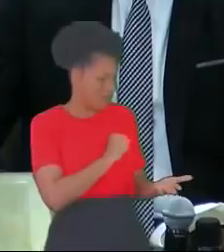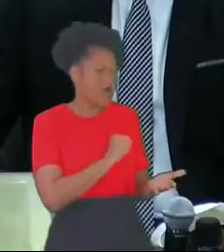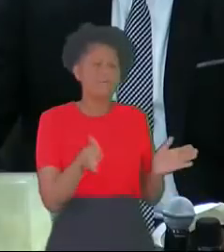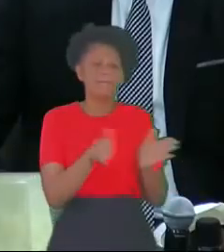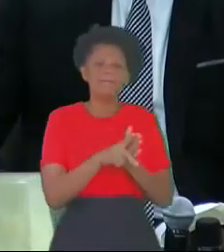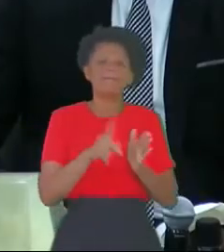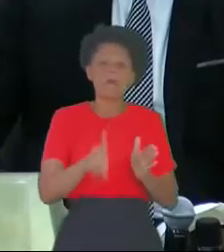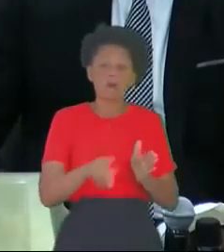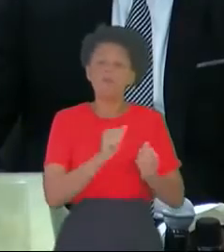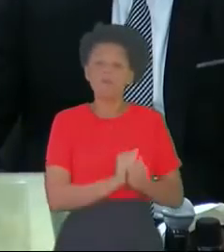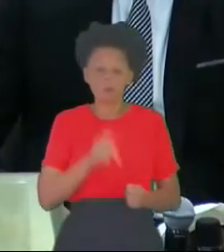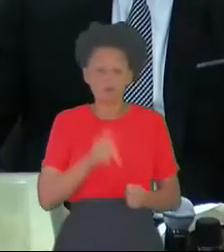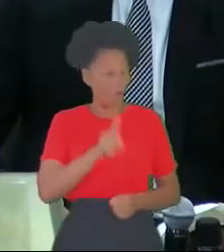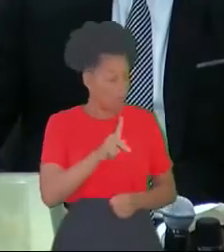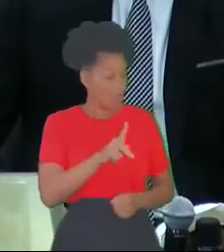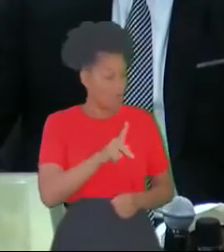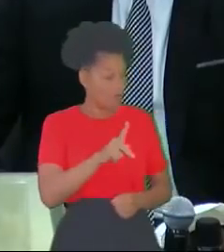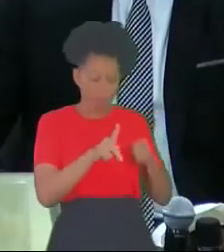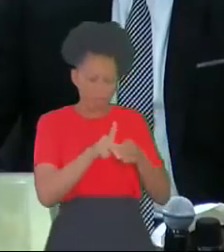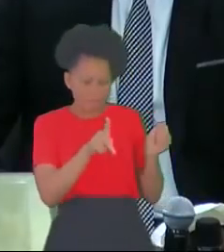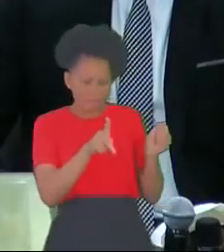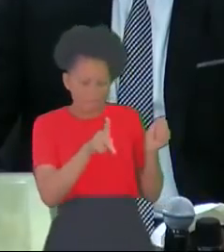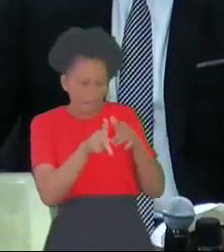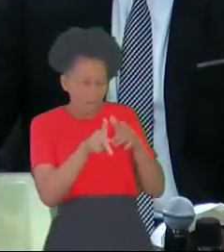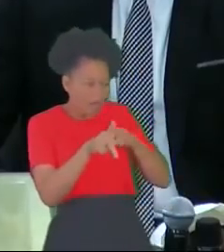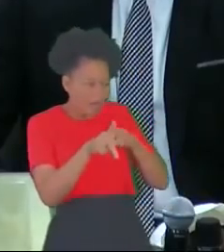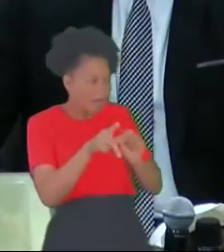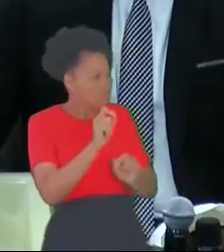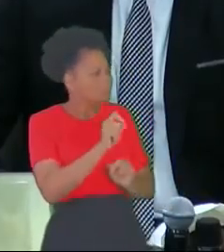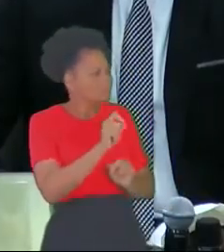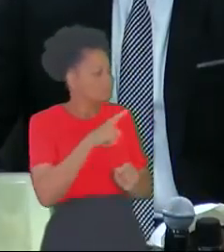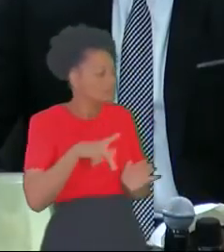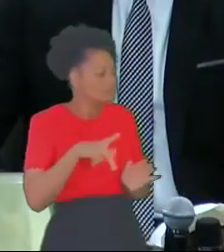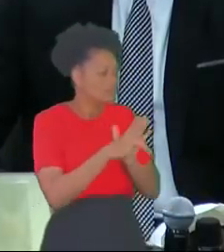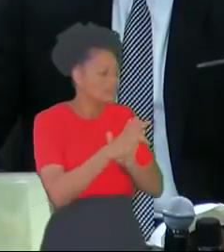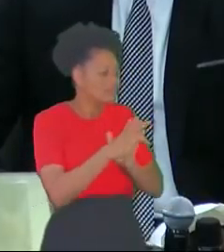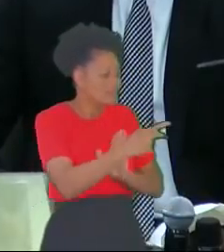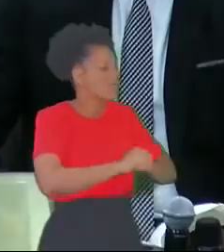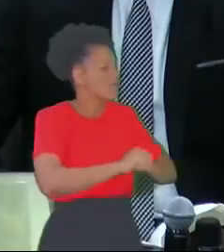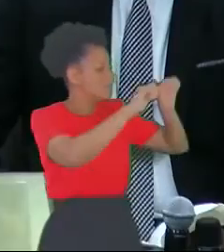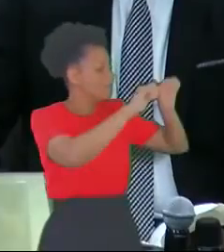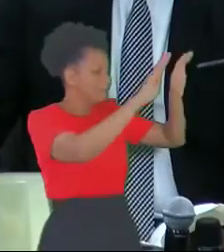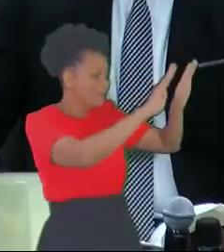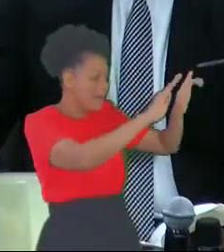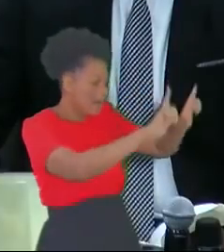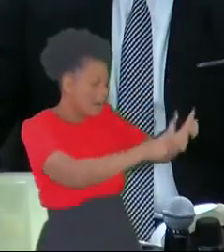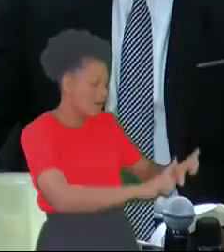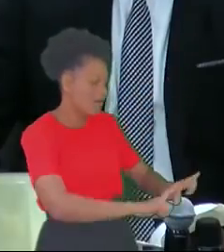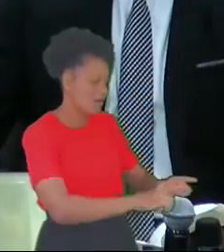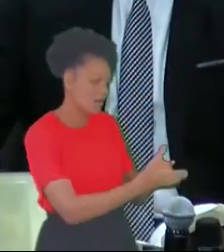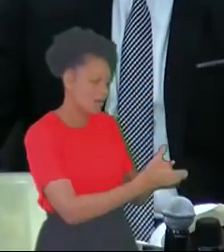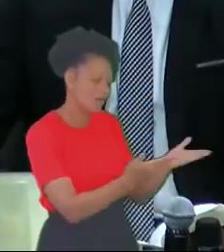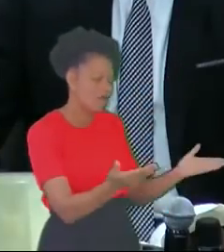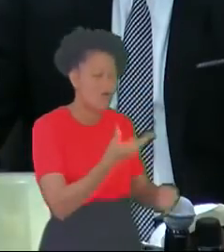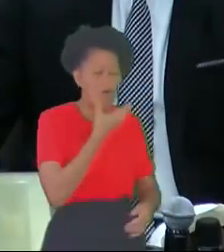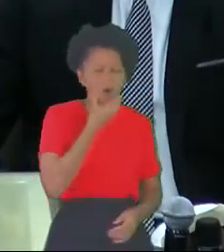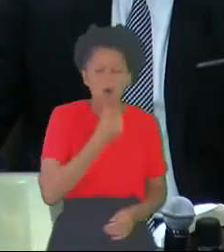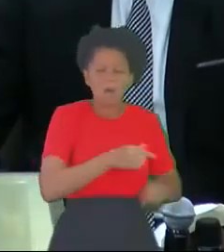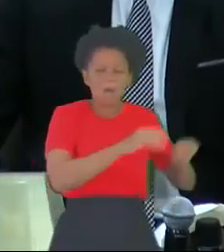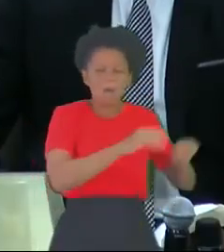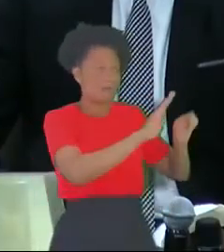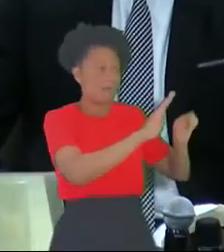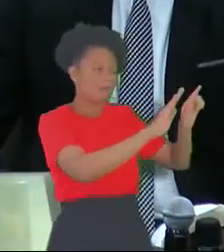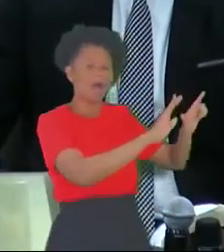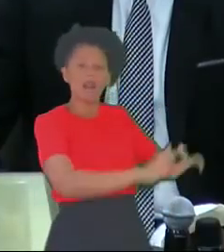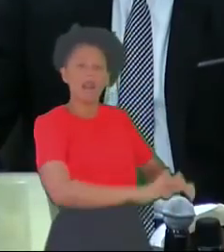Jesus disse: tu tens lá os que têm a doutrina de Balaão. Que era que Balaão ensinava? Que